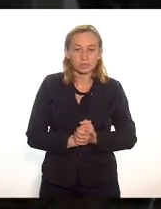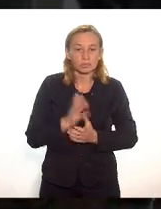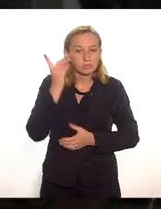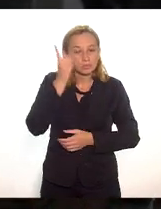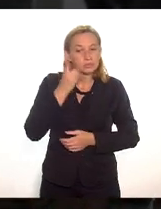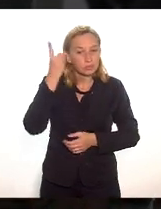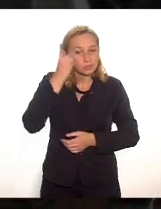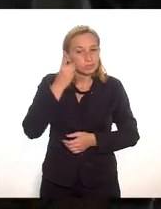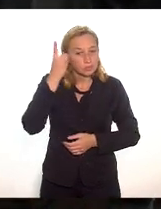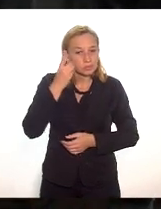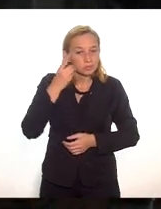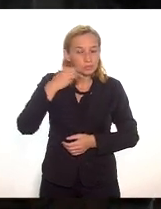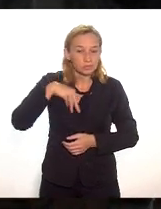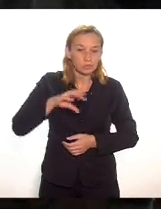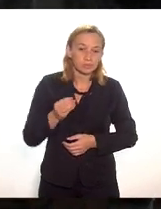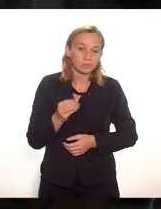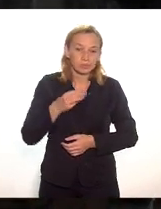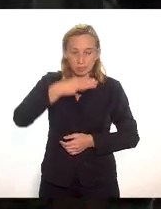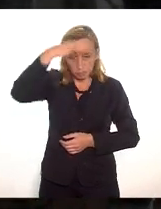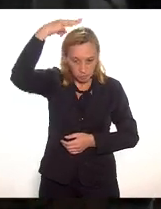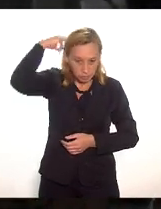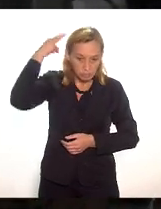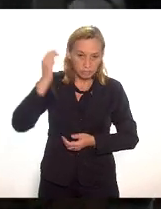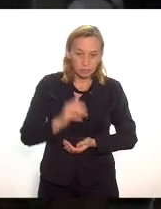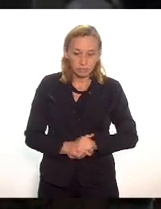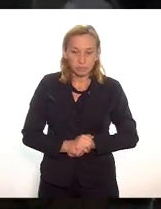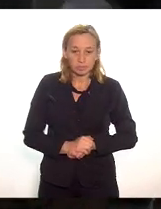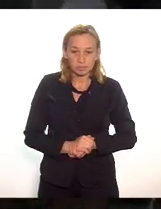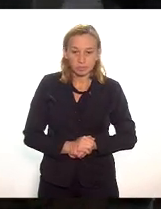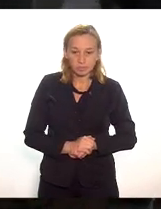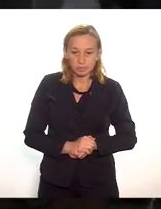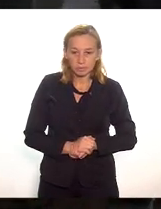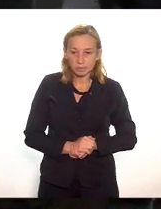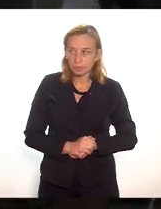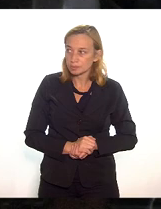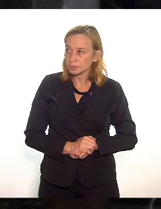Deputado Márcio Pacheco.